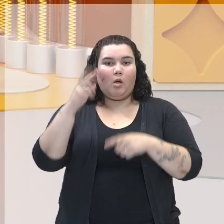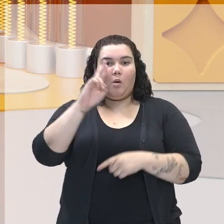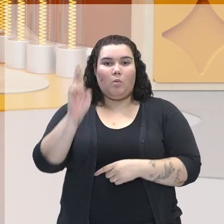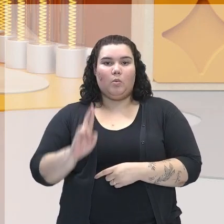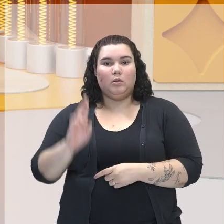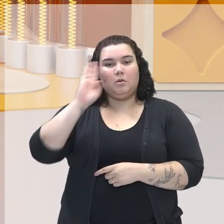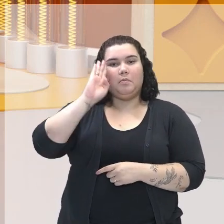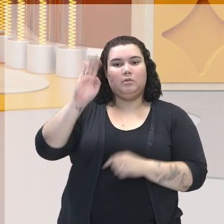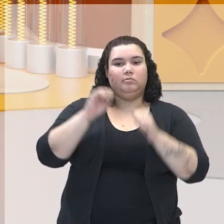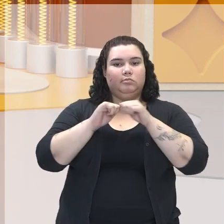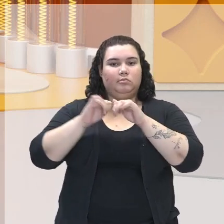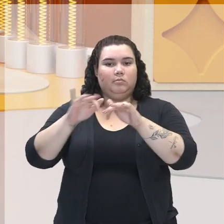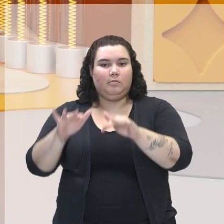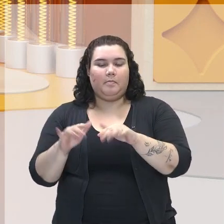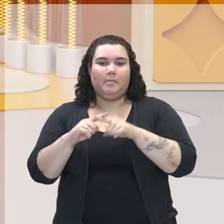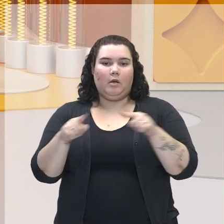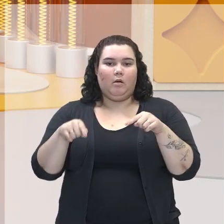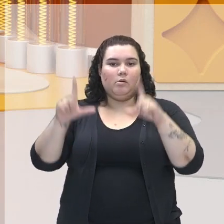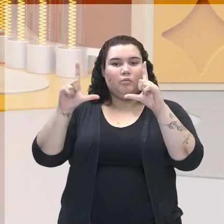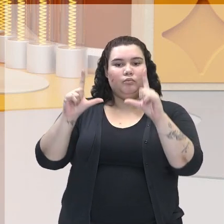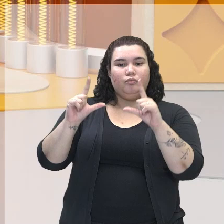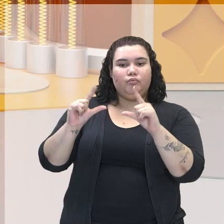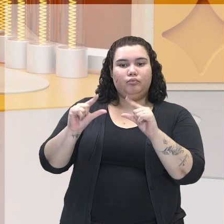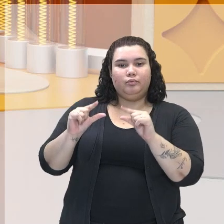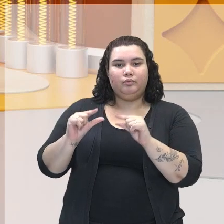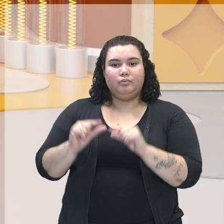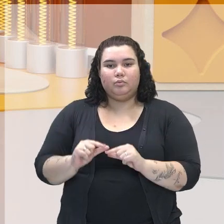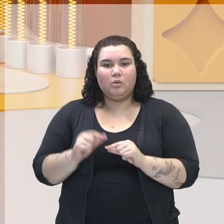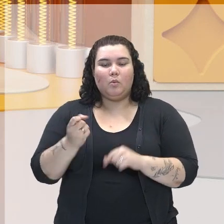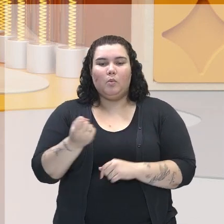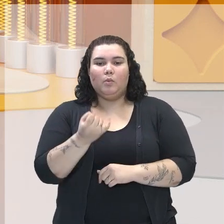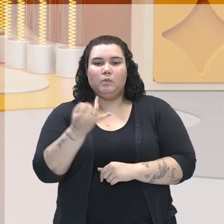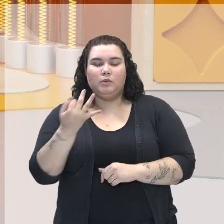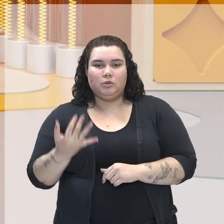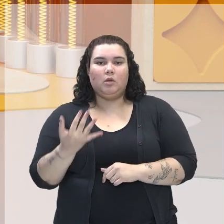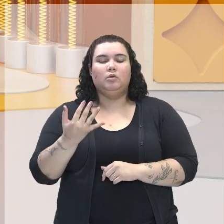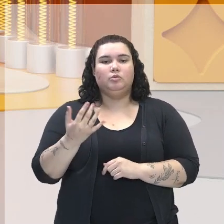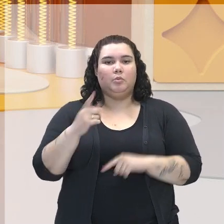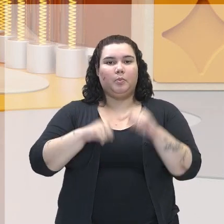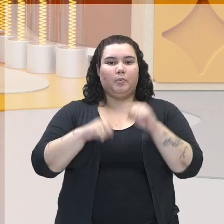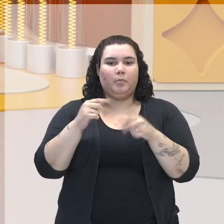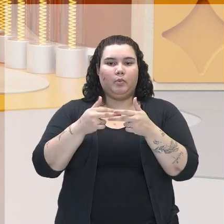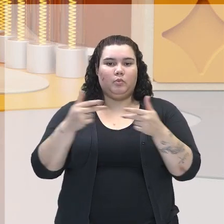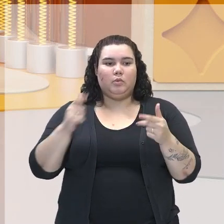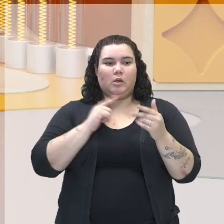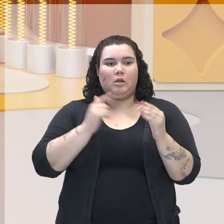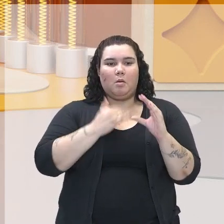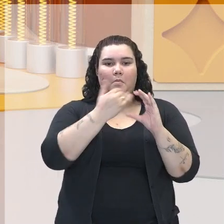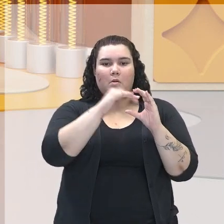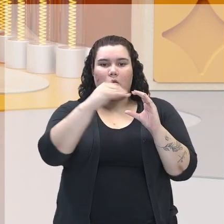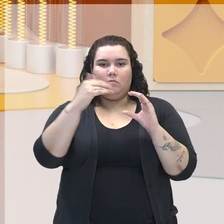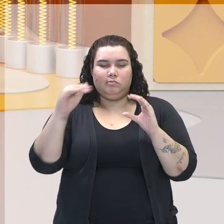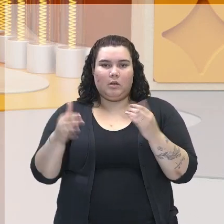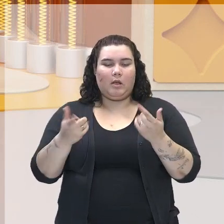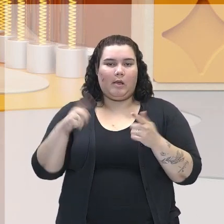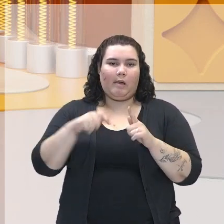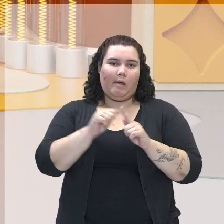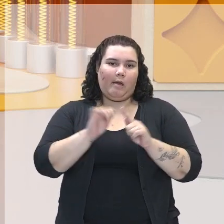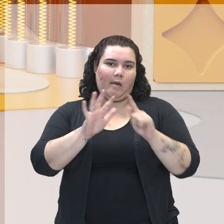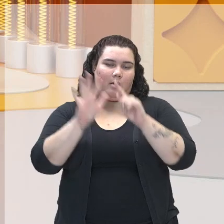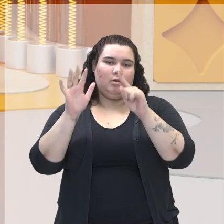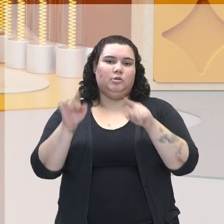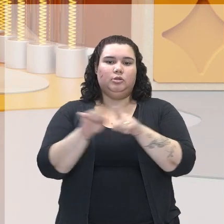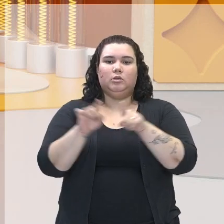Rússia é o principal fornecedor e ela tem diminuído ali a quantidade de produto que é exportado, né, de gás natural e